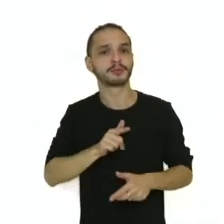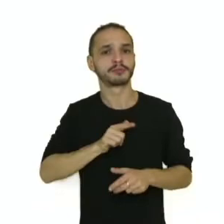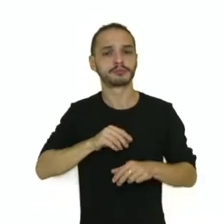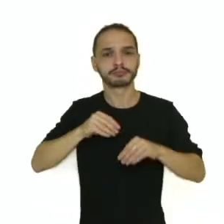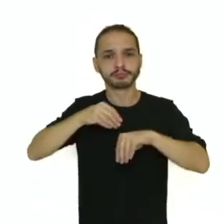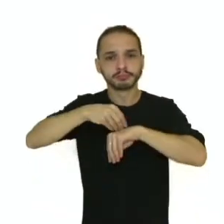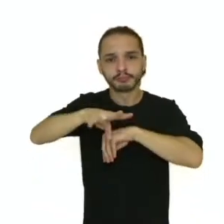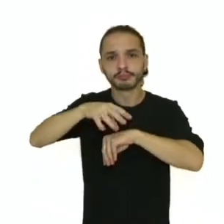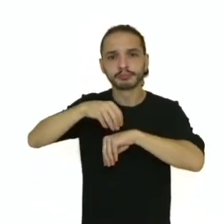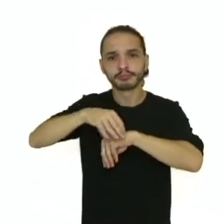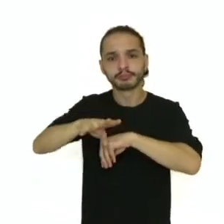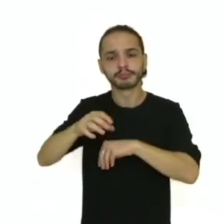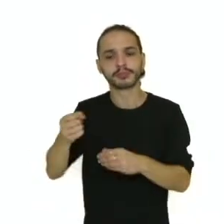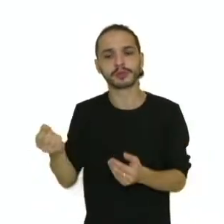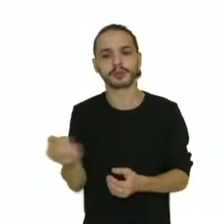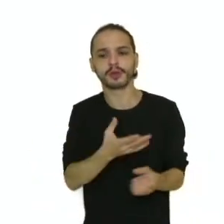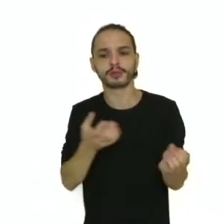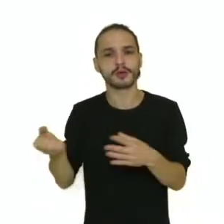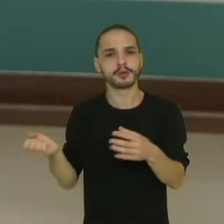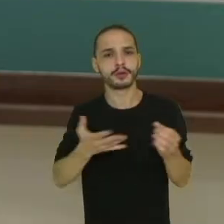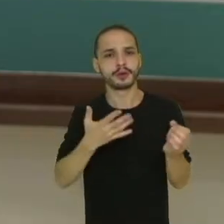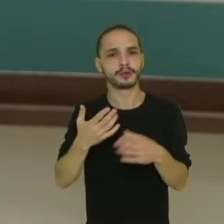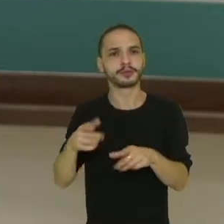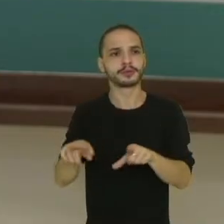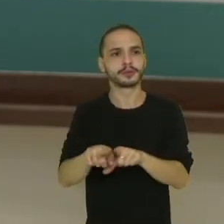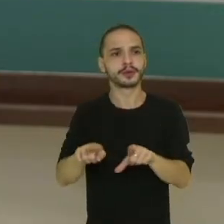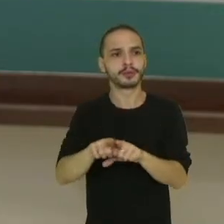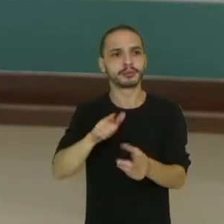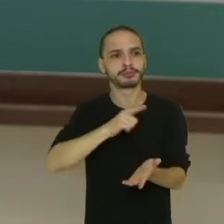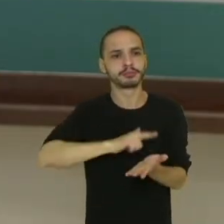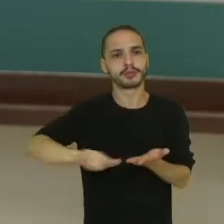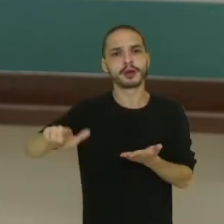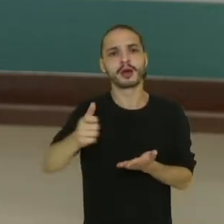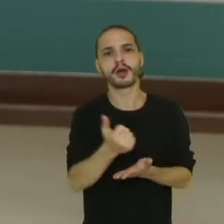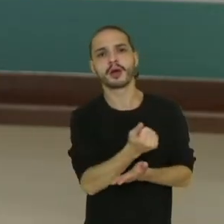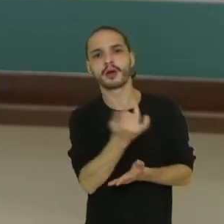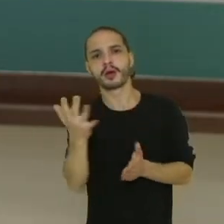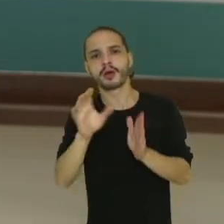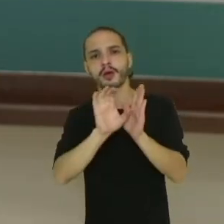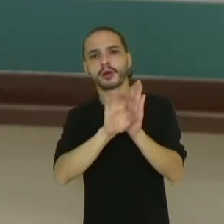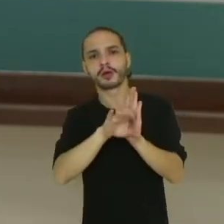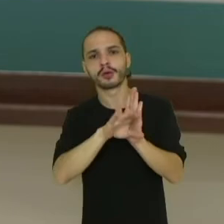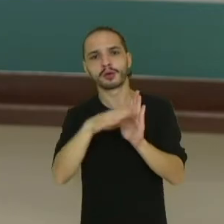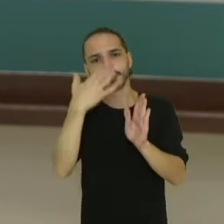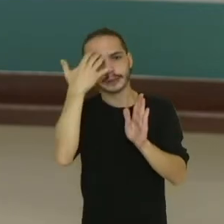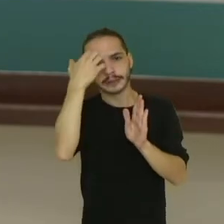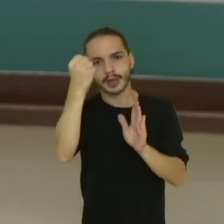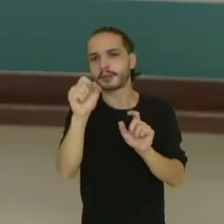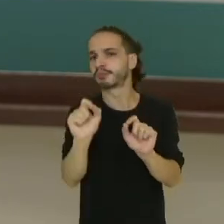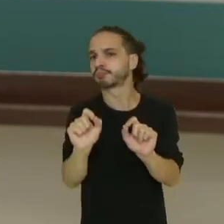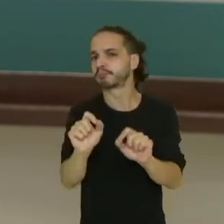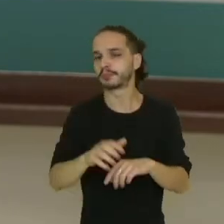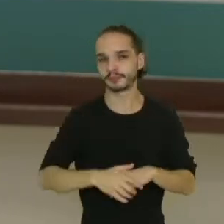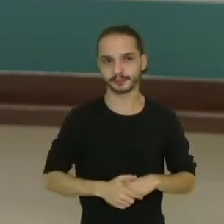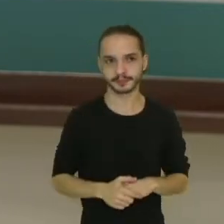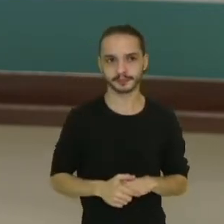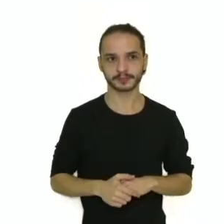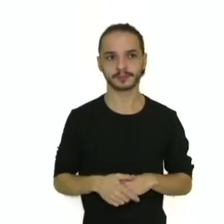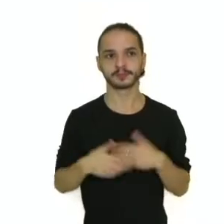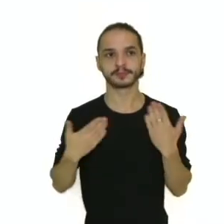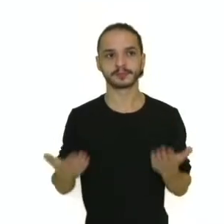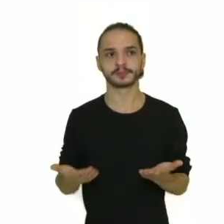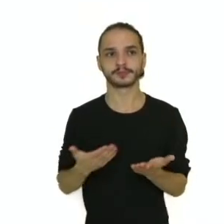leitores e aprofunda sobre determinados conceitos, determinados saberes. Então, para começo